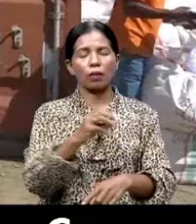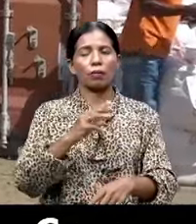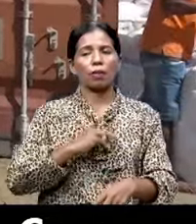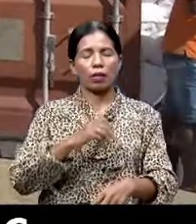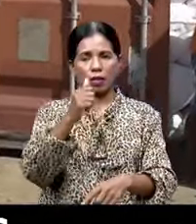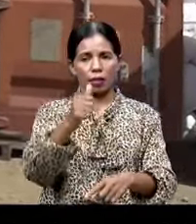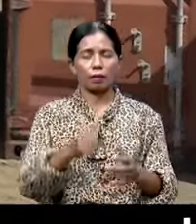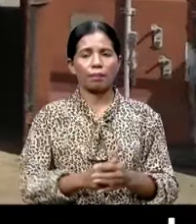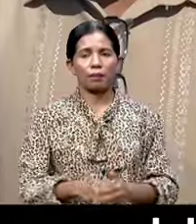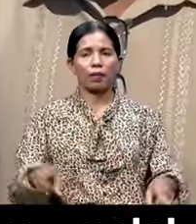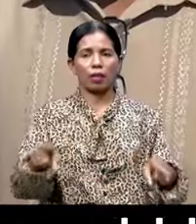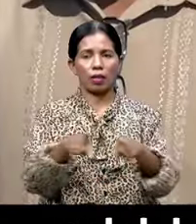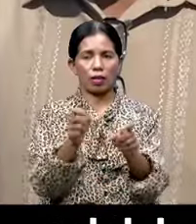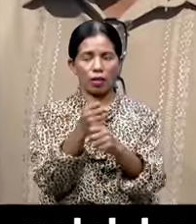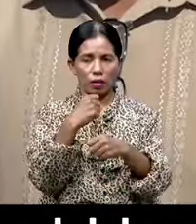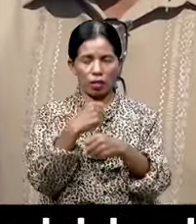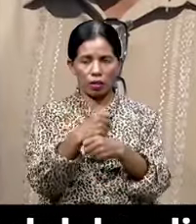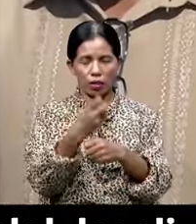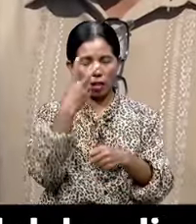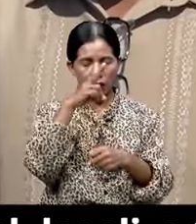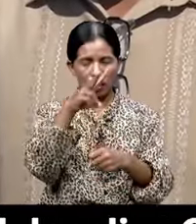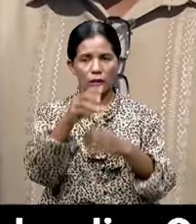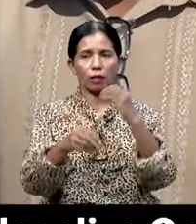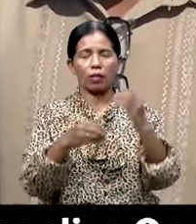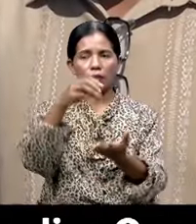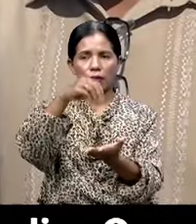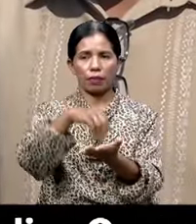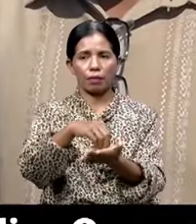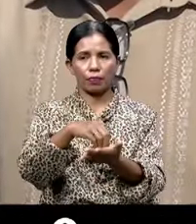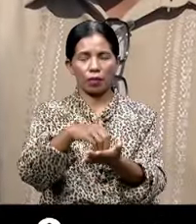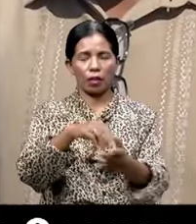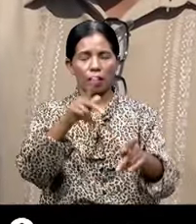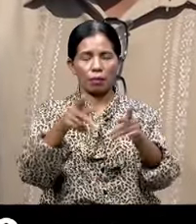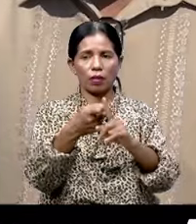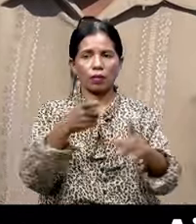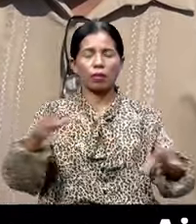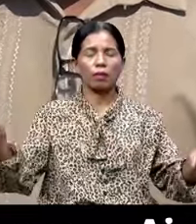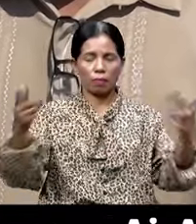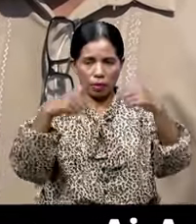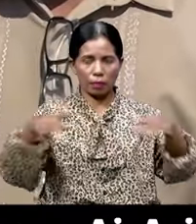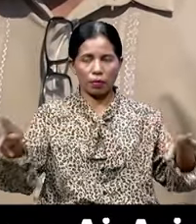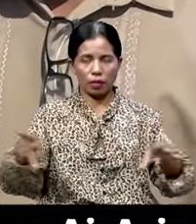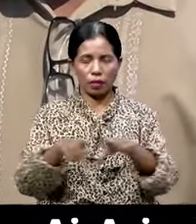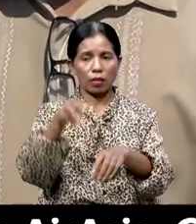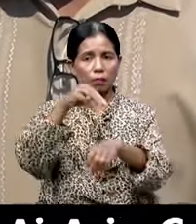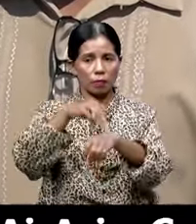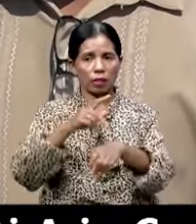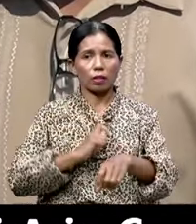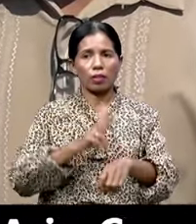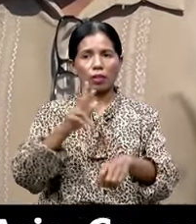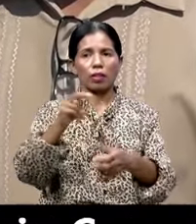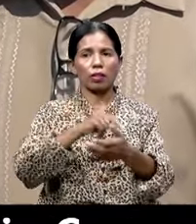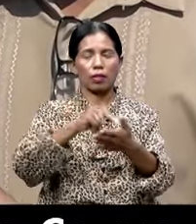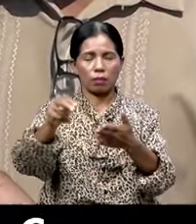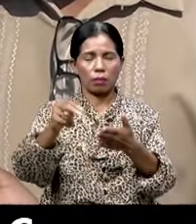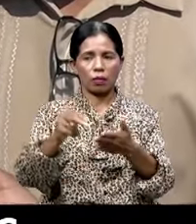Anta hanesan halo na previsão, kata previona, Sarani Sira nebe mai participa e a missa e a tachitolo ne, e a número cálculo